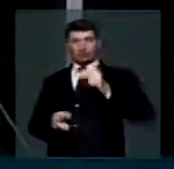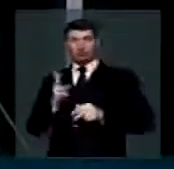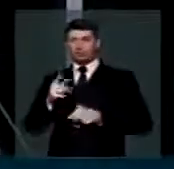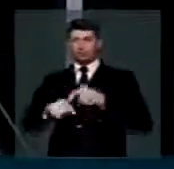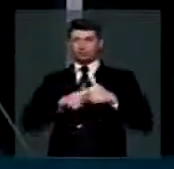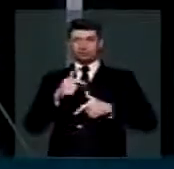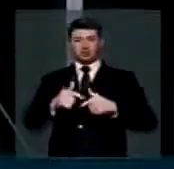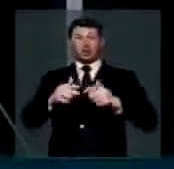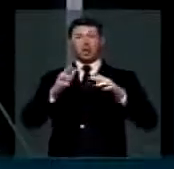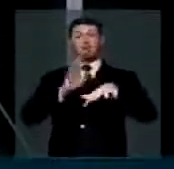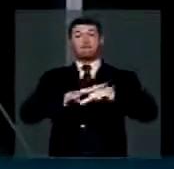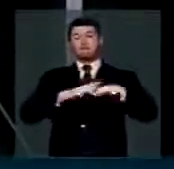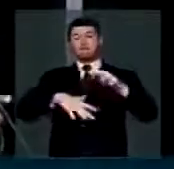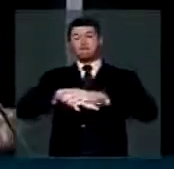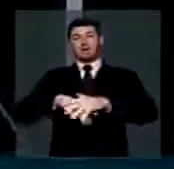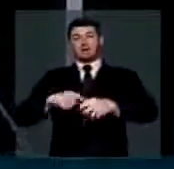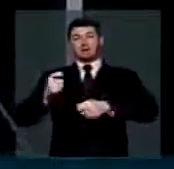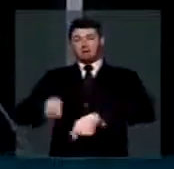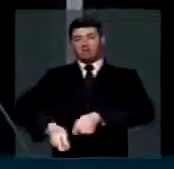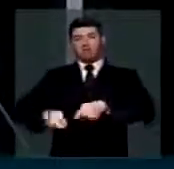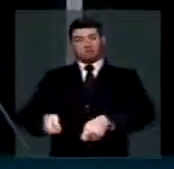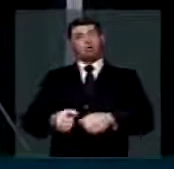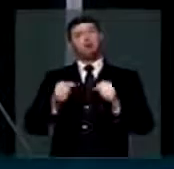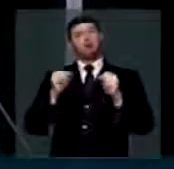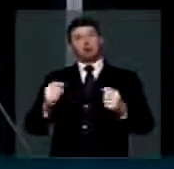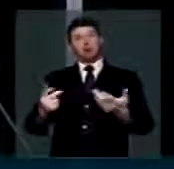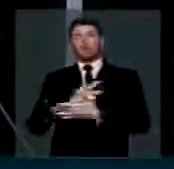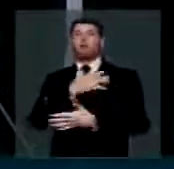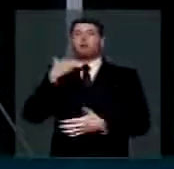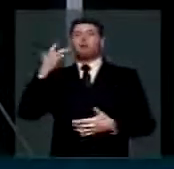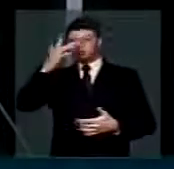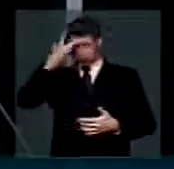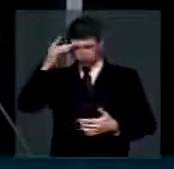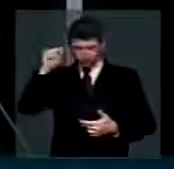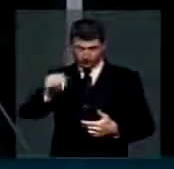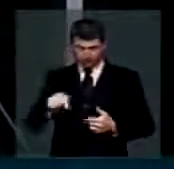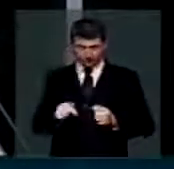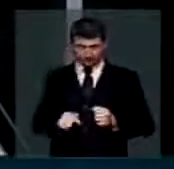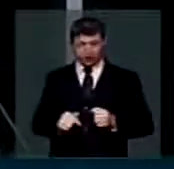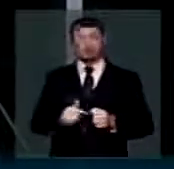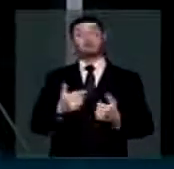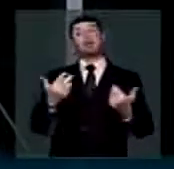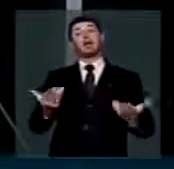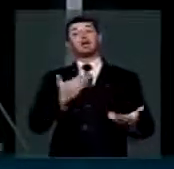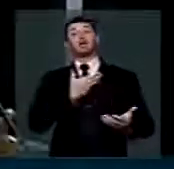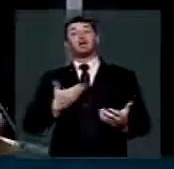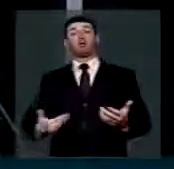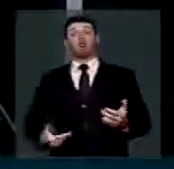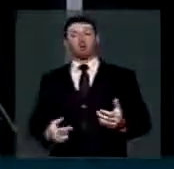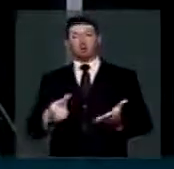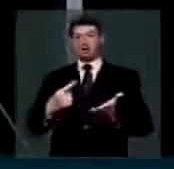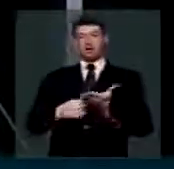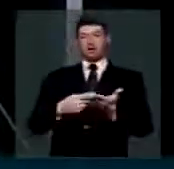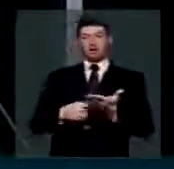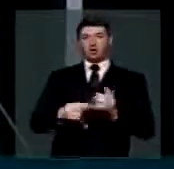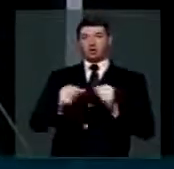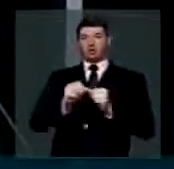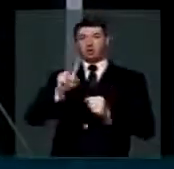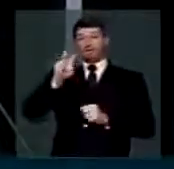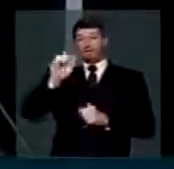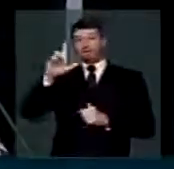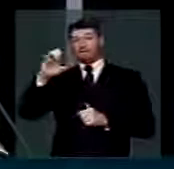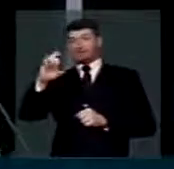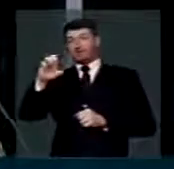operado manualmente, sob pena de haver uma tragédia. O governo fez um acordo com a Vale do Rio